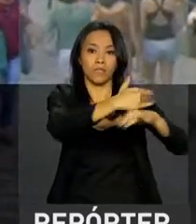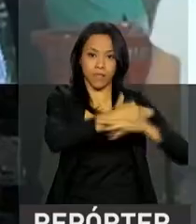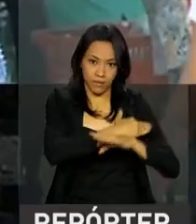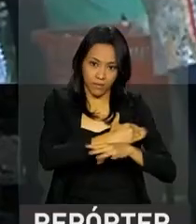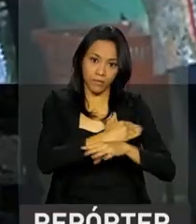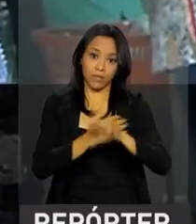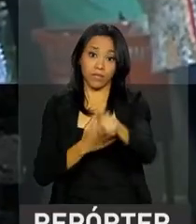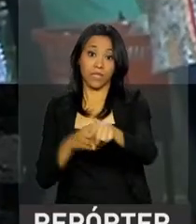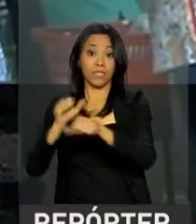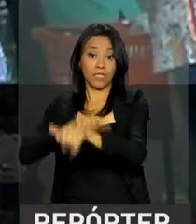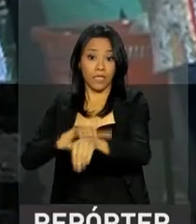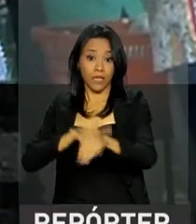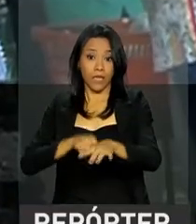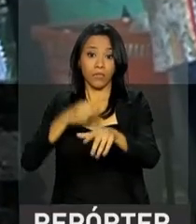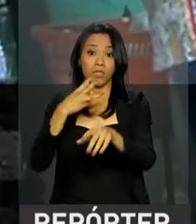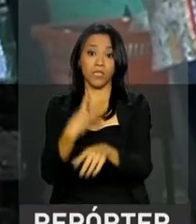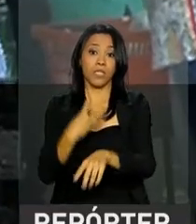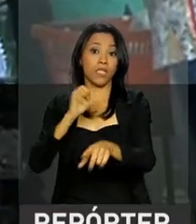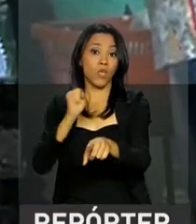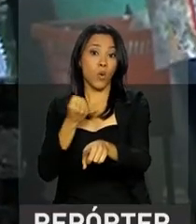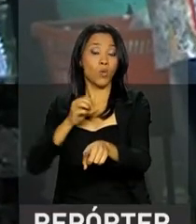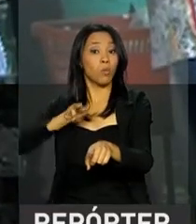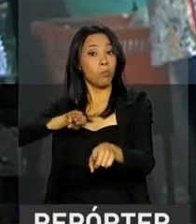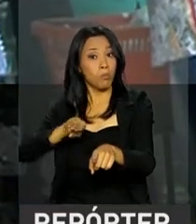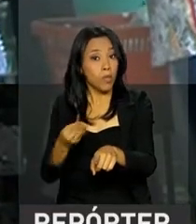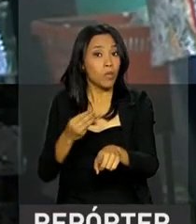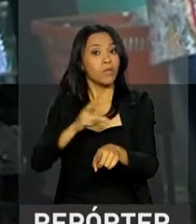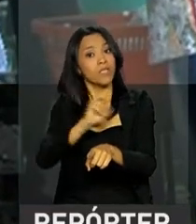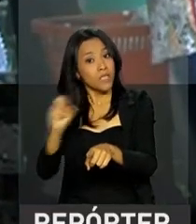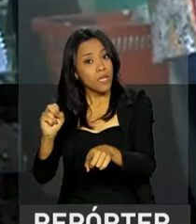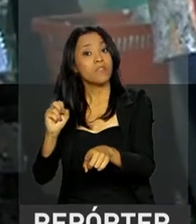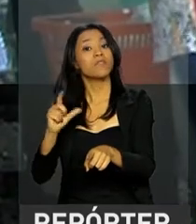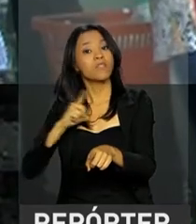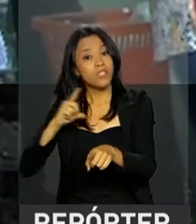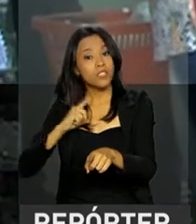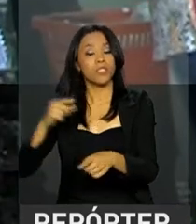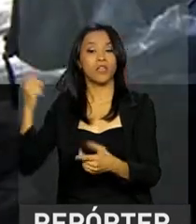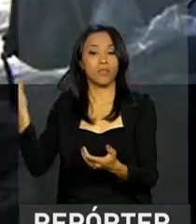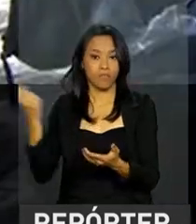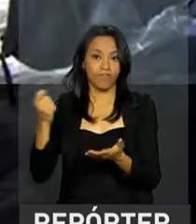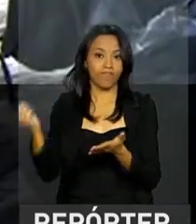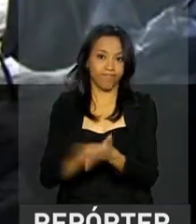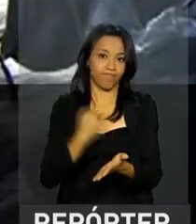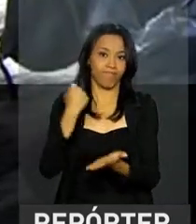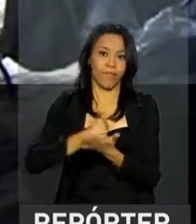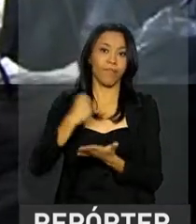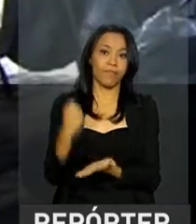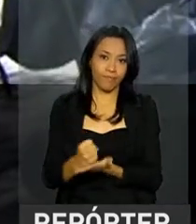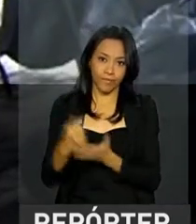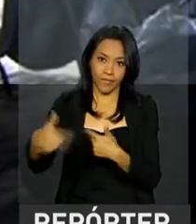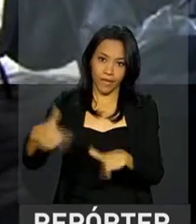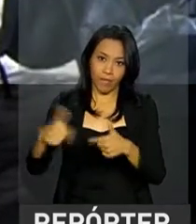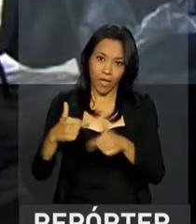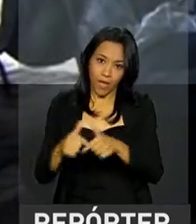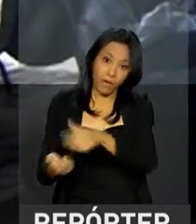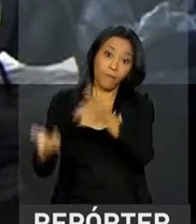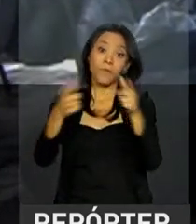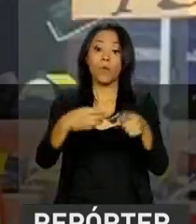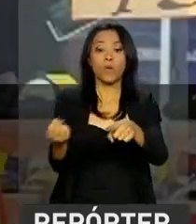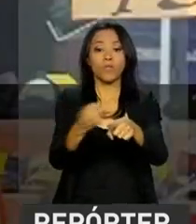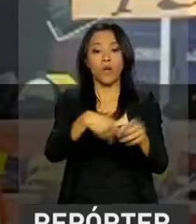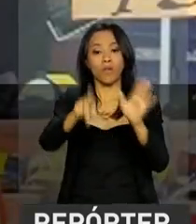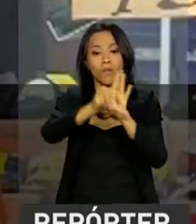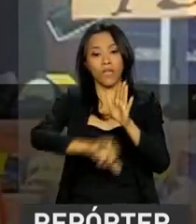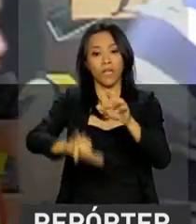setembro, 38 milhões e meio de brasileiros tinham emprego com carteira assinada. Com a atualização das leis